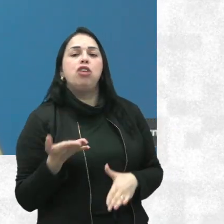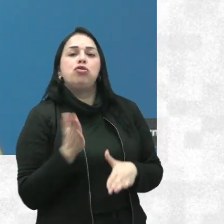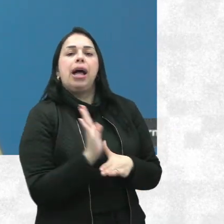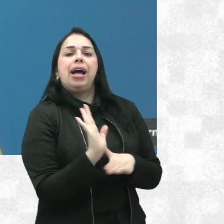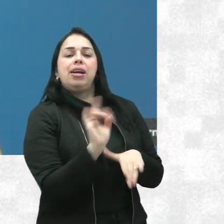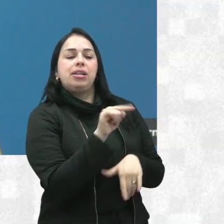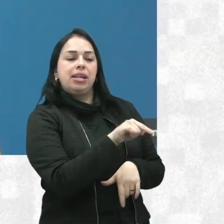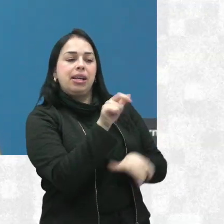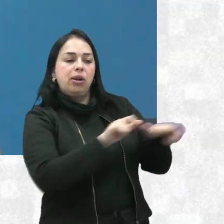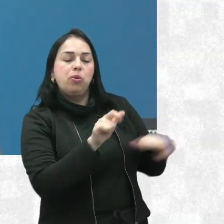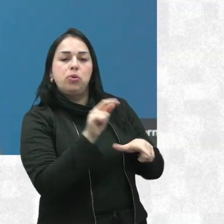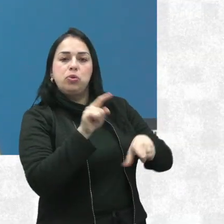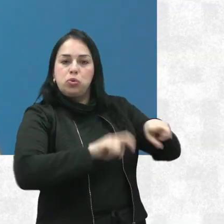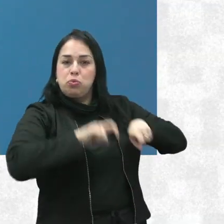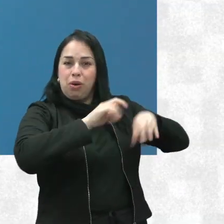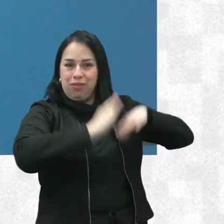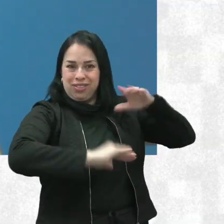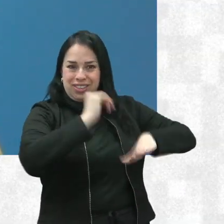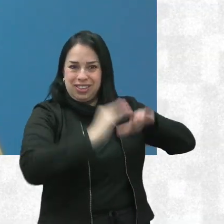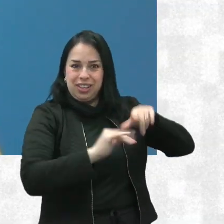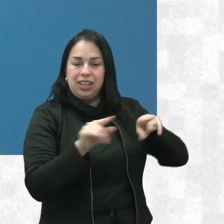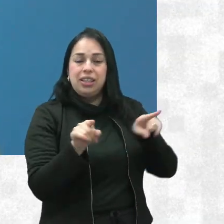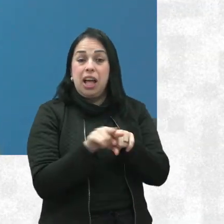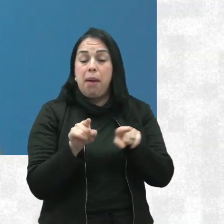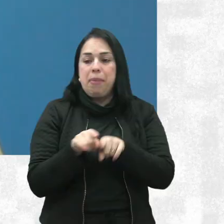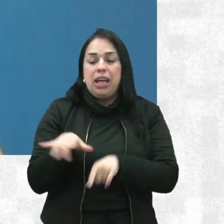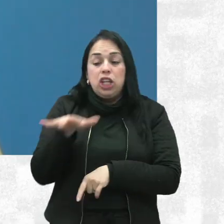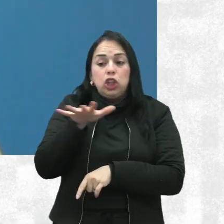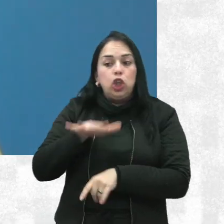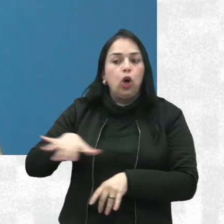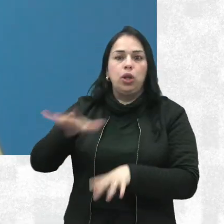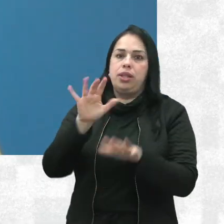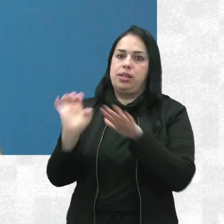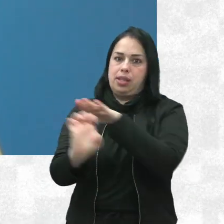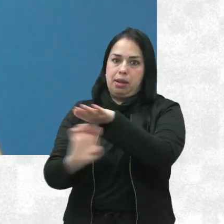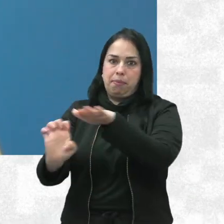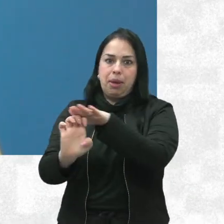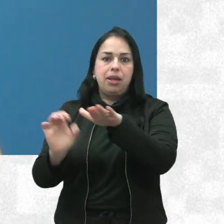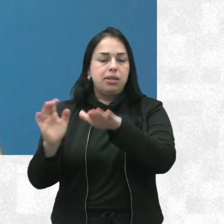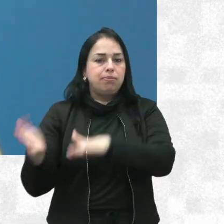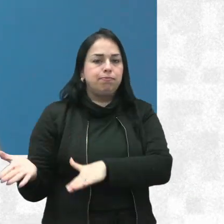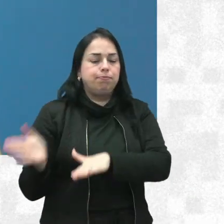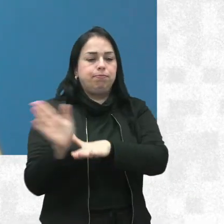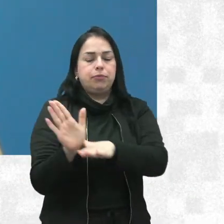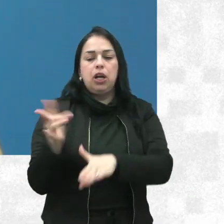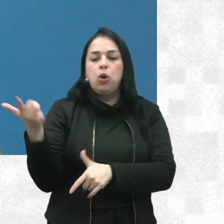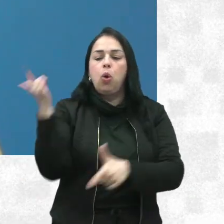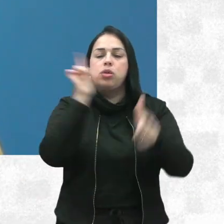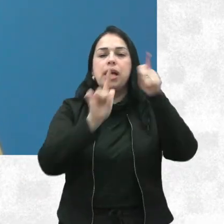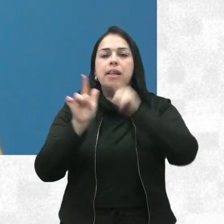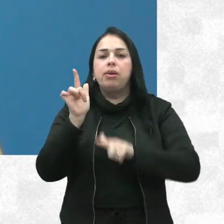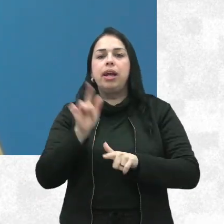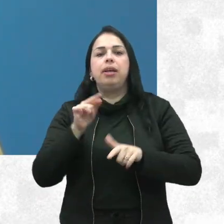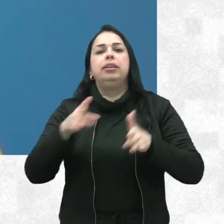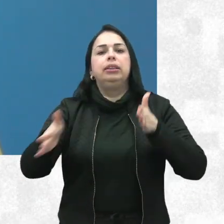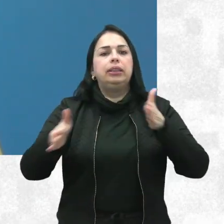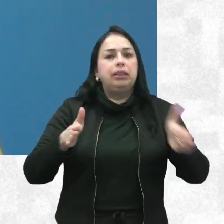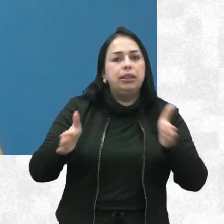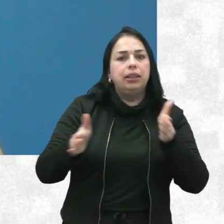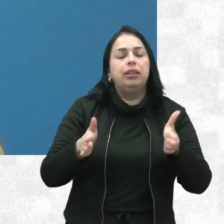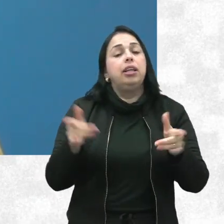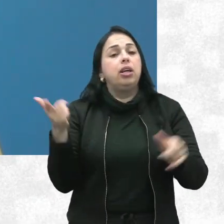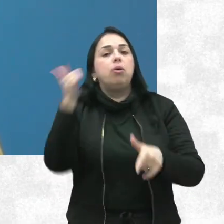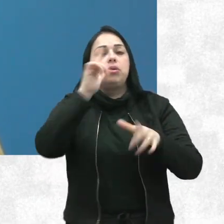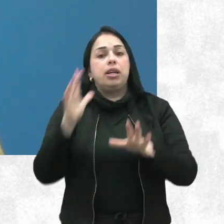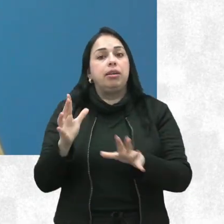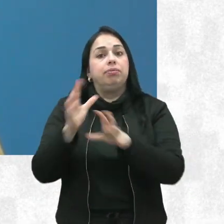esses produtores, para que as empresas de todos os elos de uma cadeia produtiva do agro tomem melhores